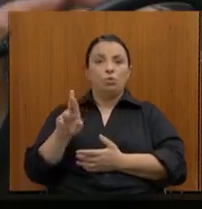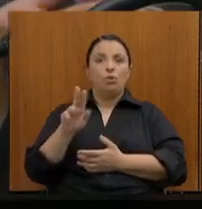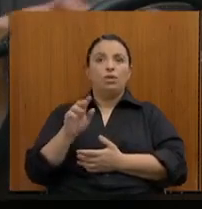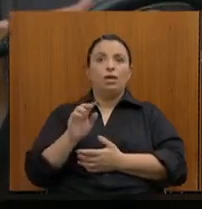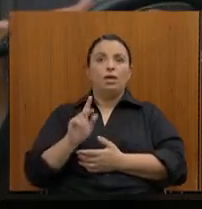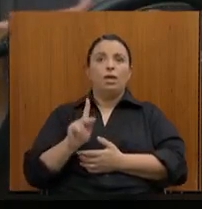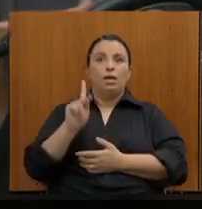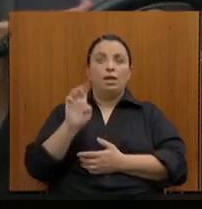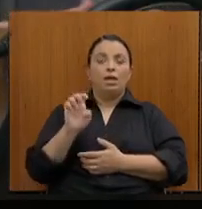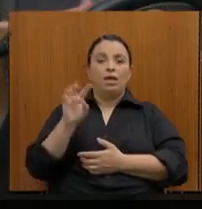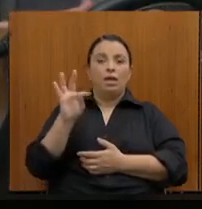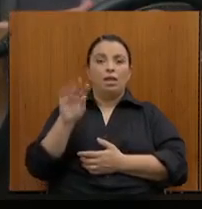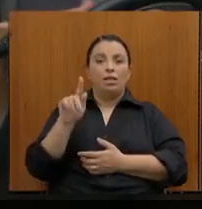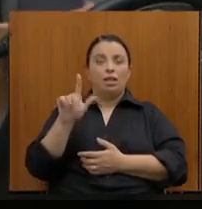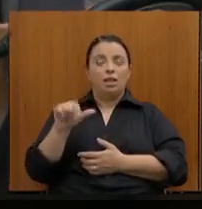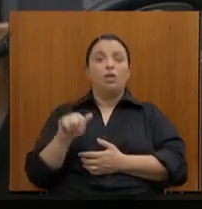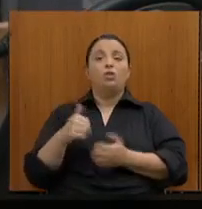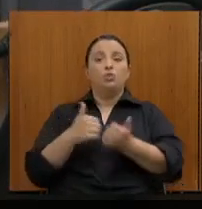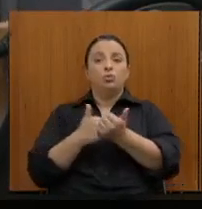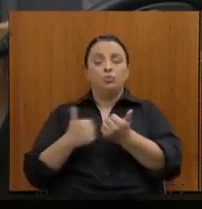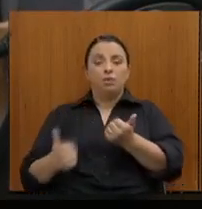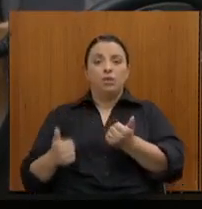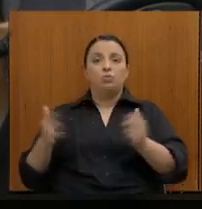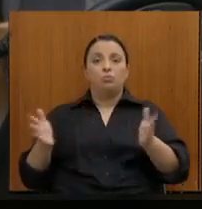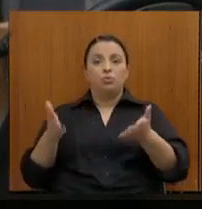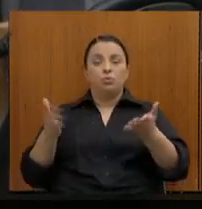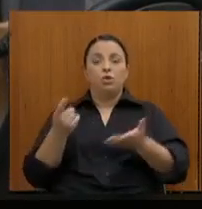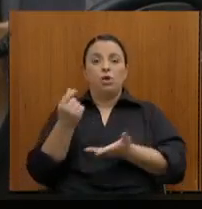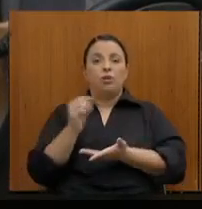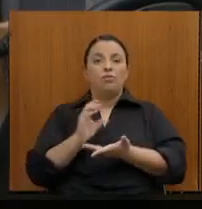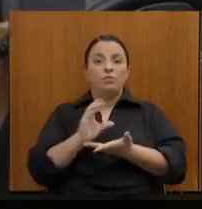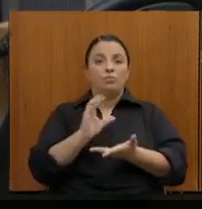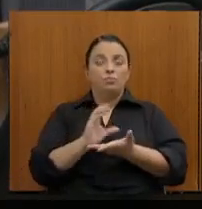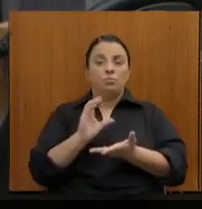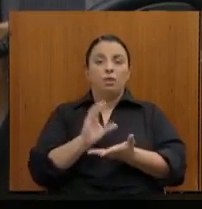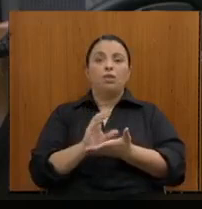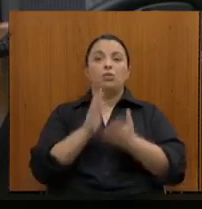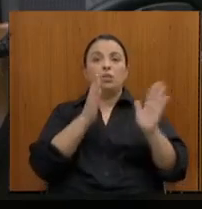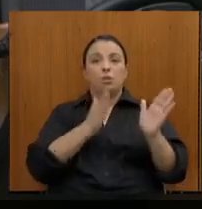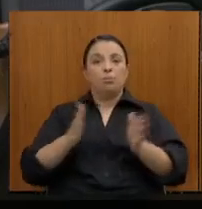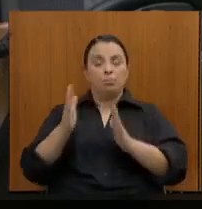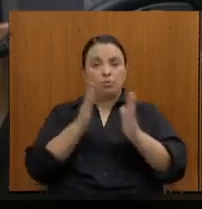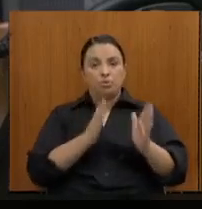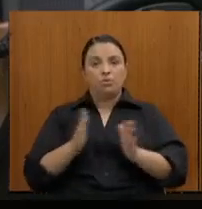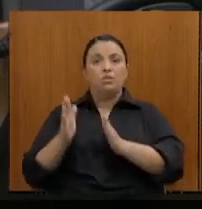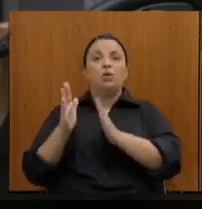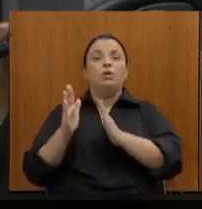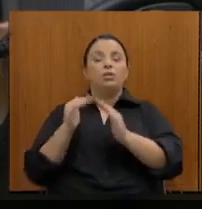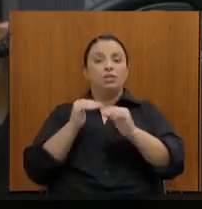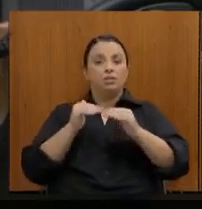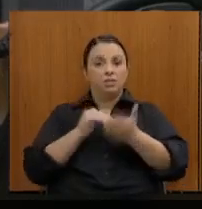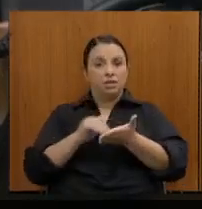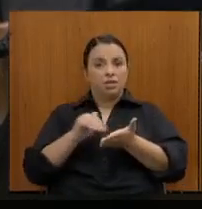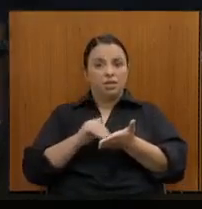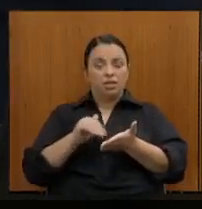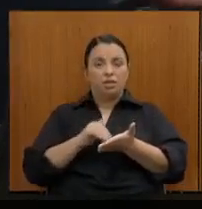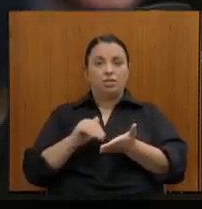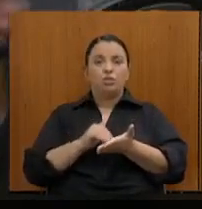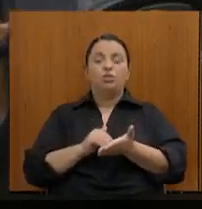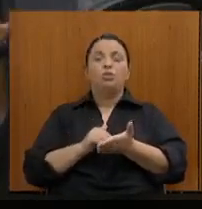de Promoção e investimentos das cadeia produtiva das catalisou metro